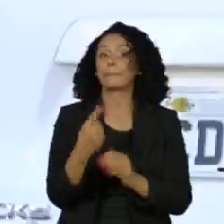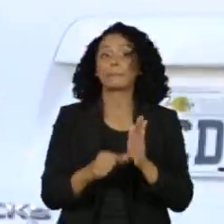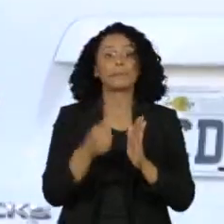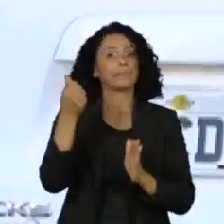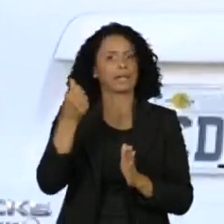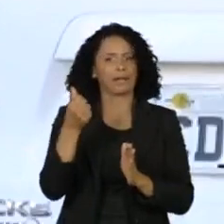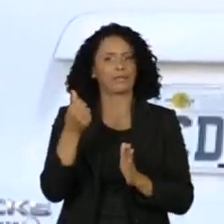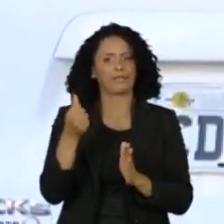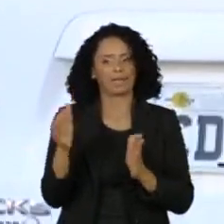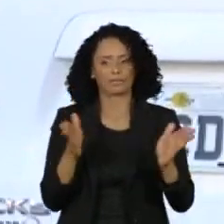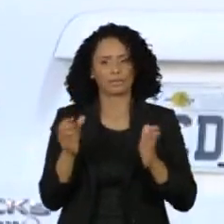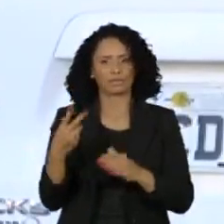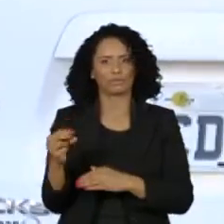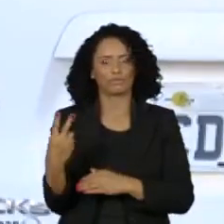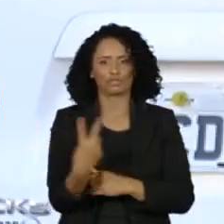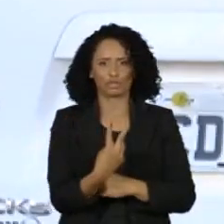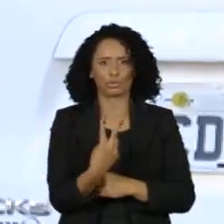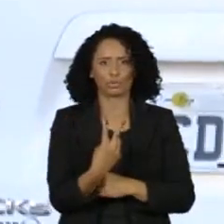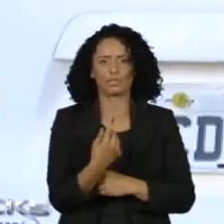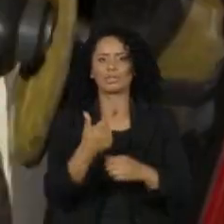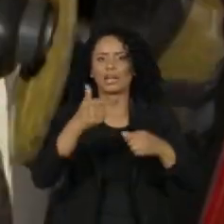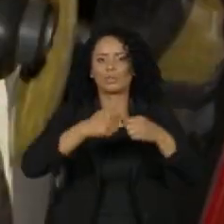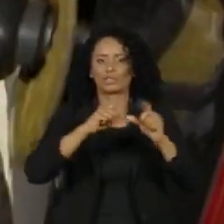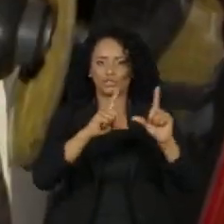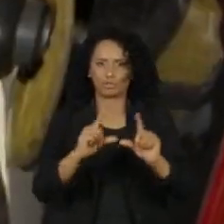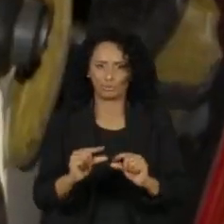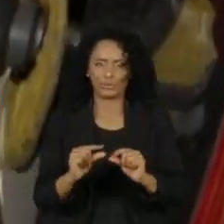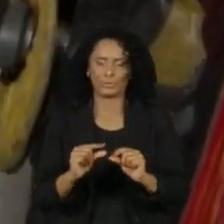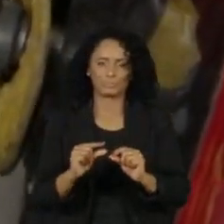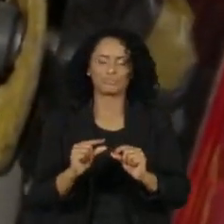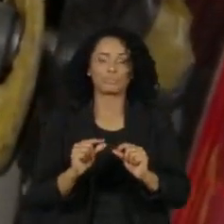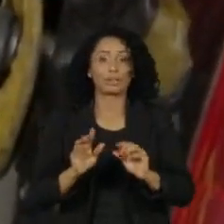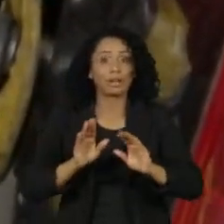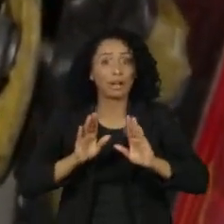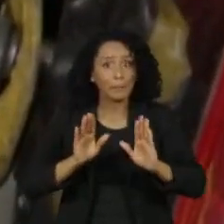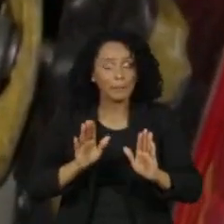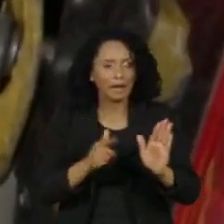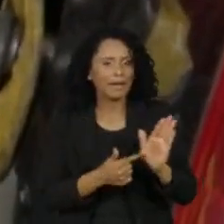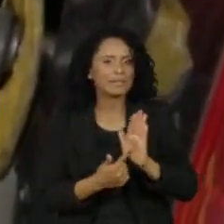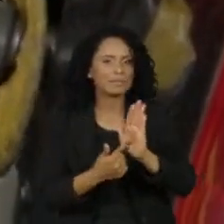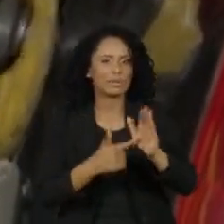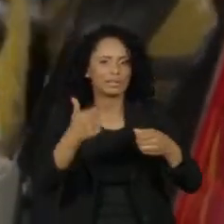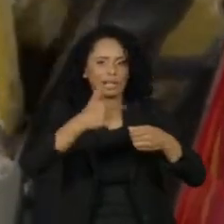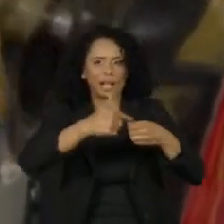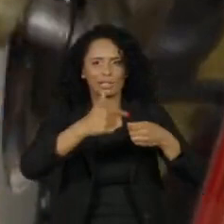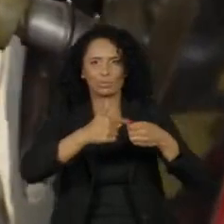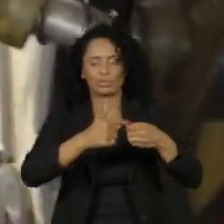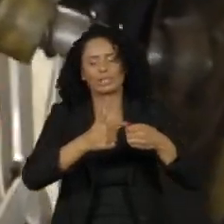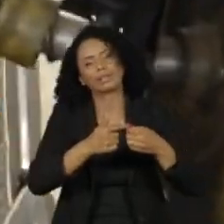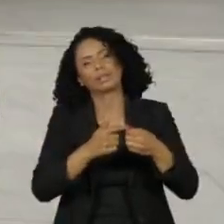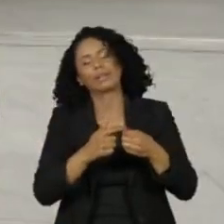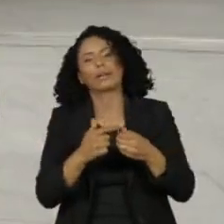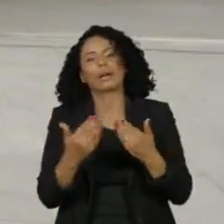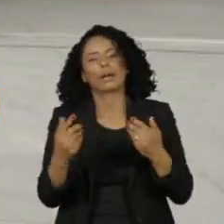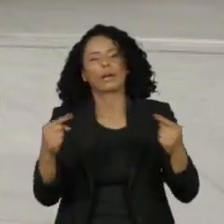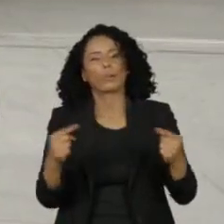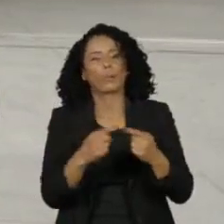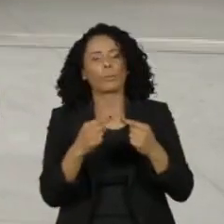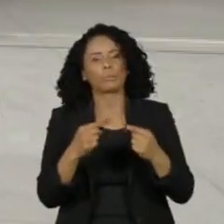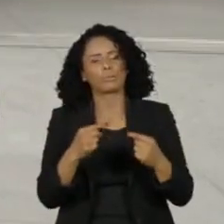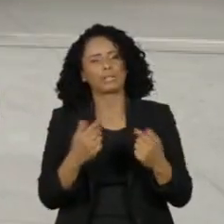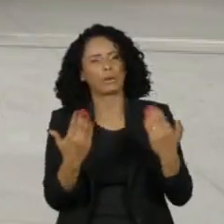do ano feita pela Petrobras e coloca o preço da gasolina no patamar registrado no mês de maio